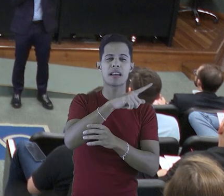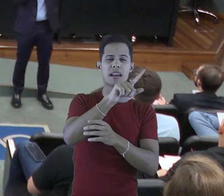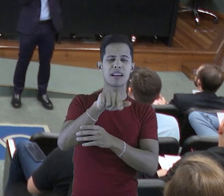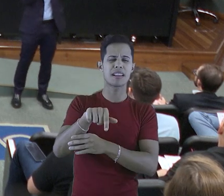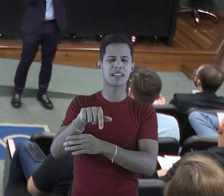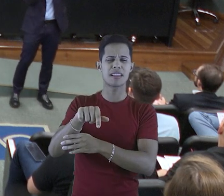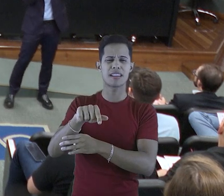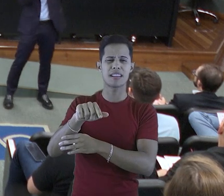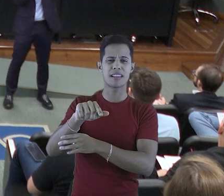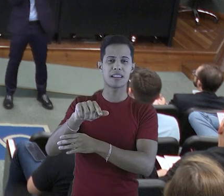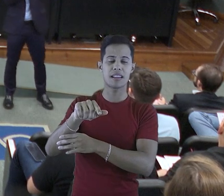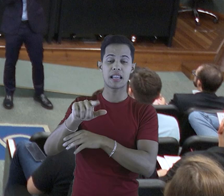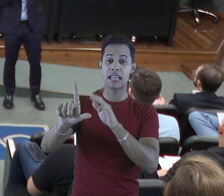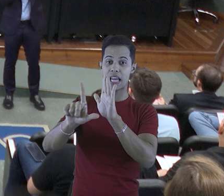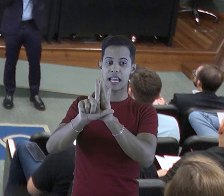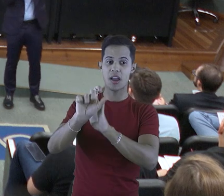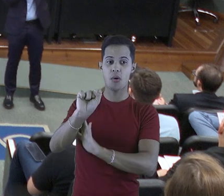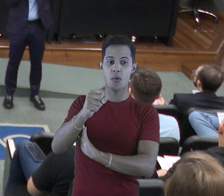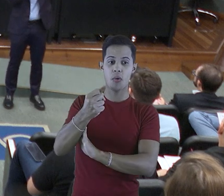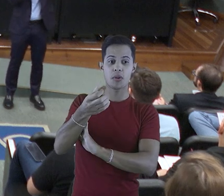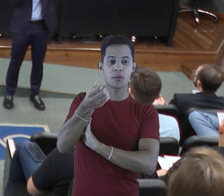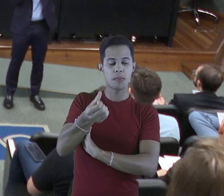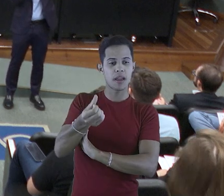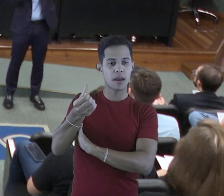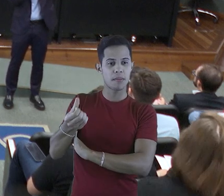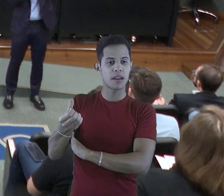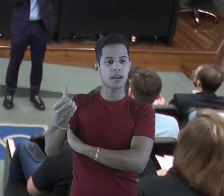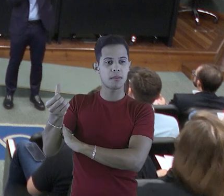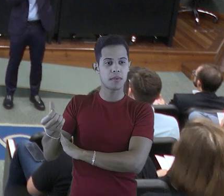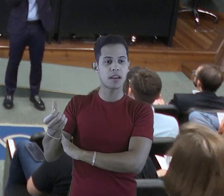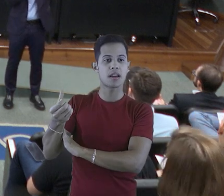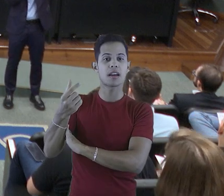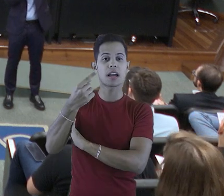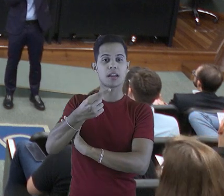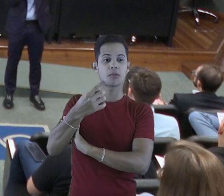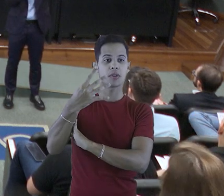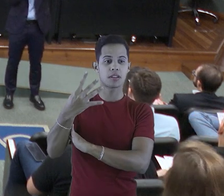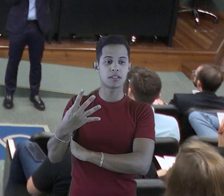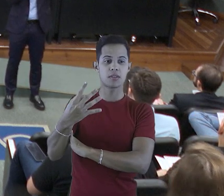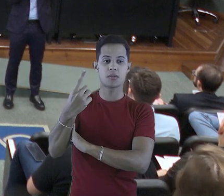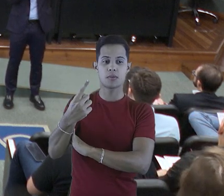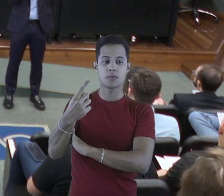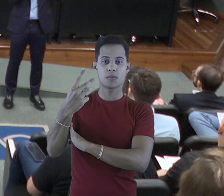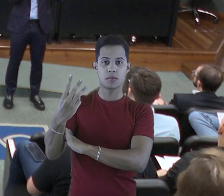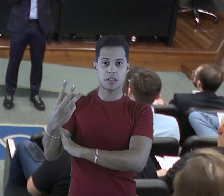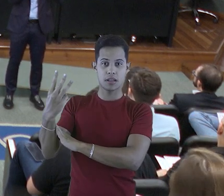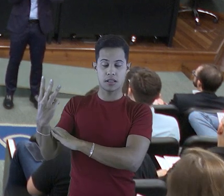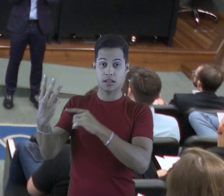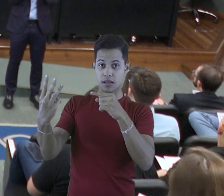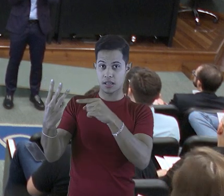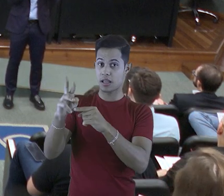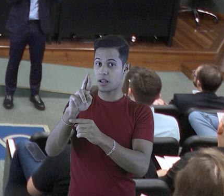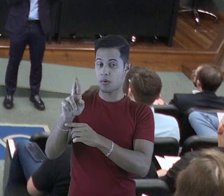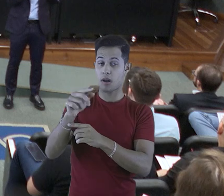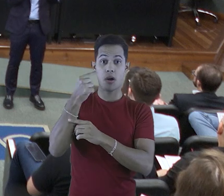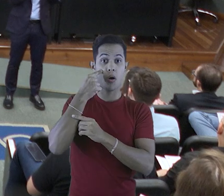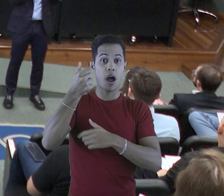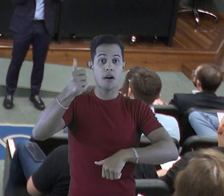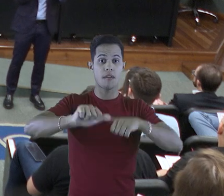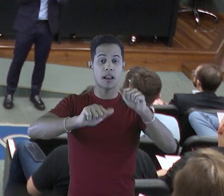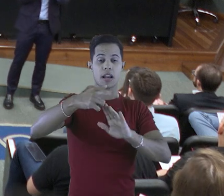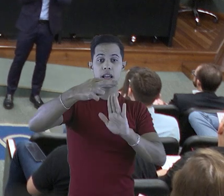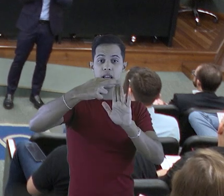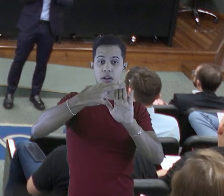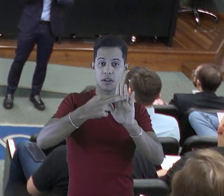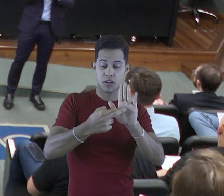e não houve uma revogação da Lei 8666 e da 14133, especificamente, aqui é uma questão de avaliação normativa.